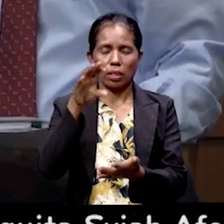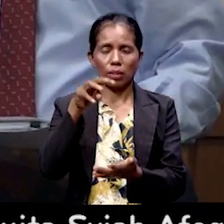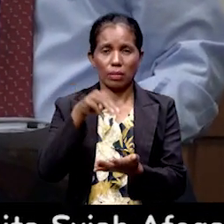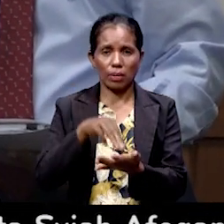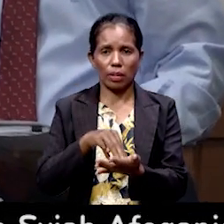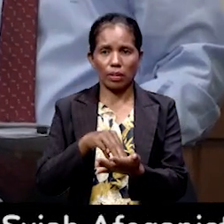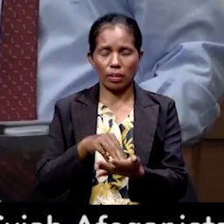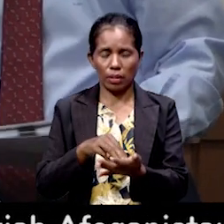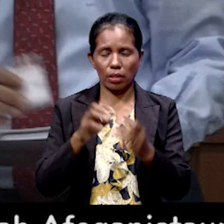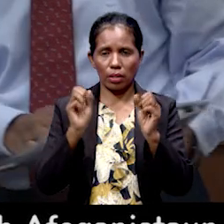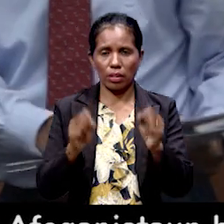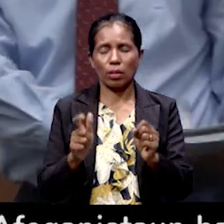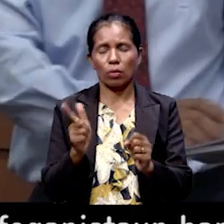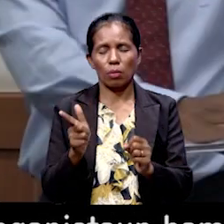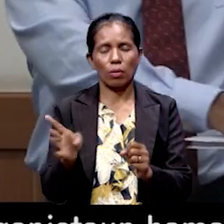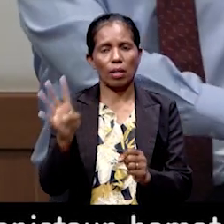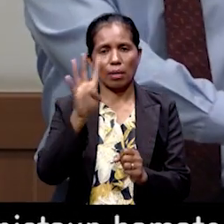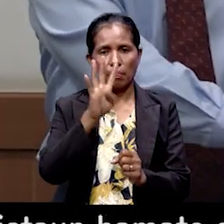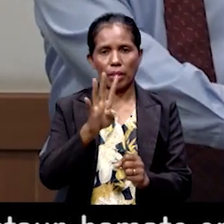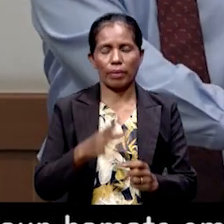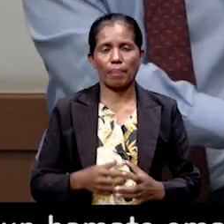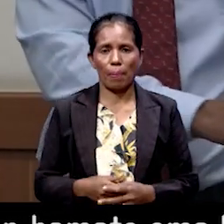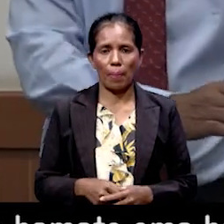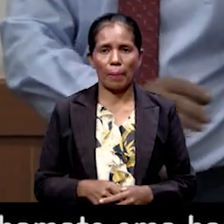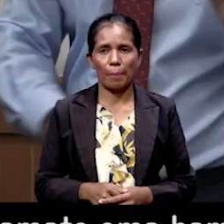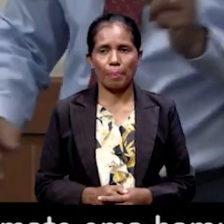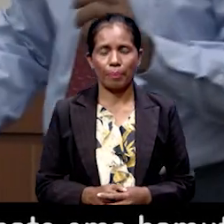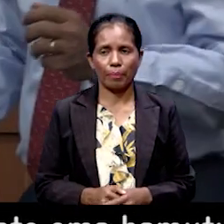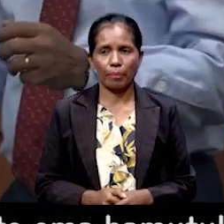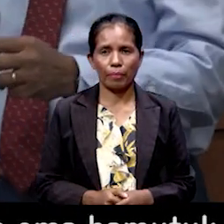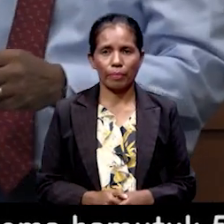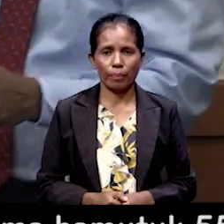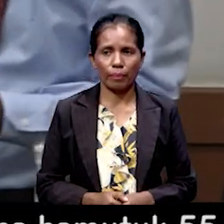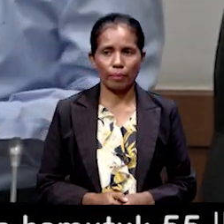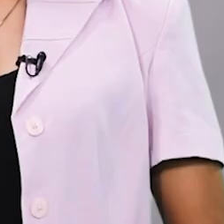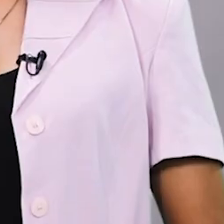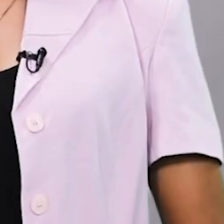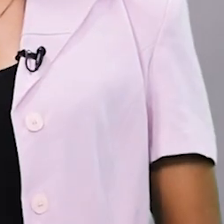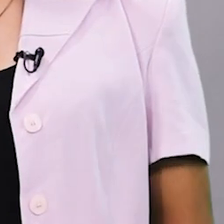menor tocon rua nulo resin hat. Fátima Pereira, Eliu Gaio, GMN.